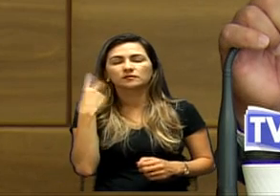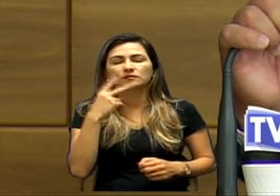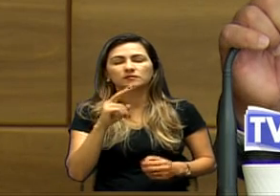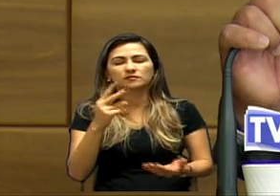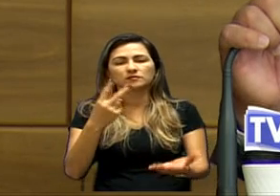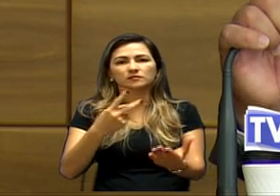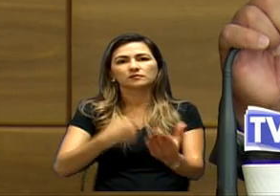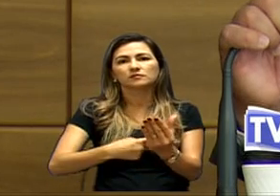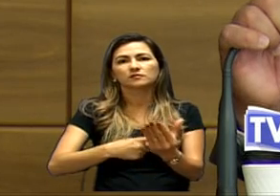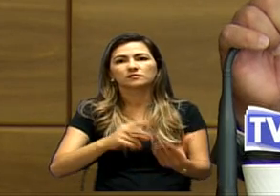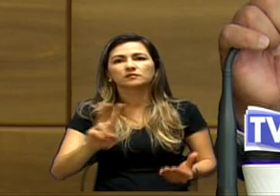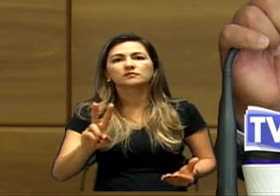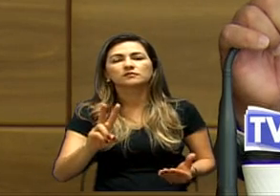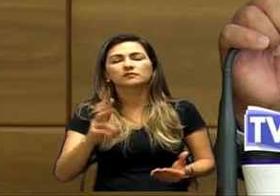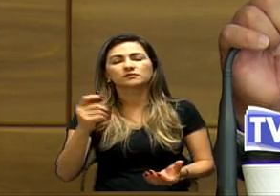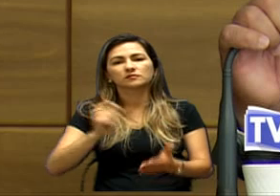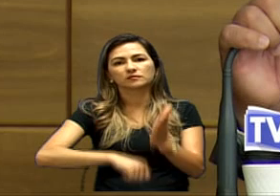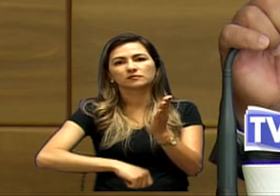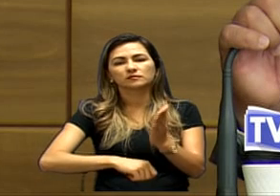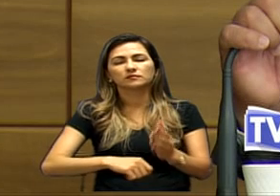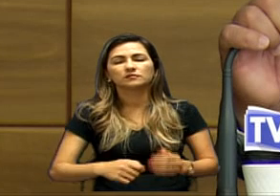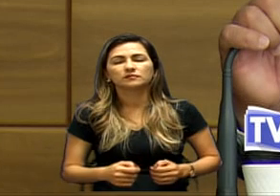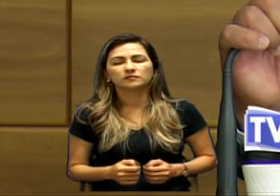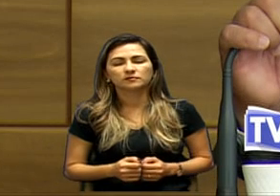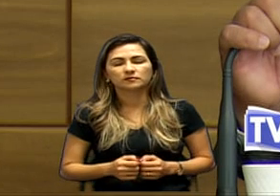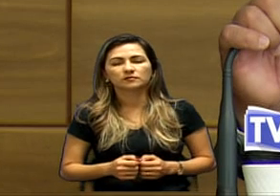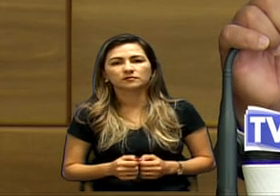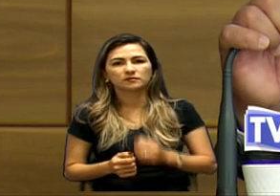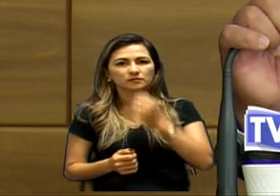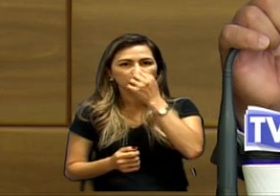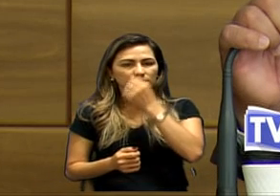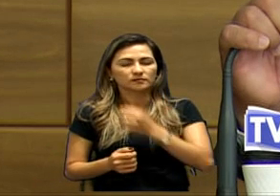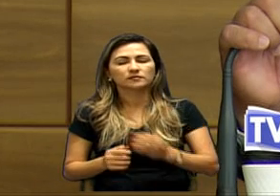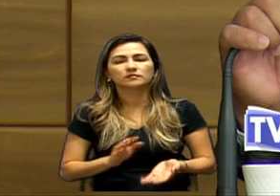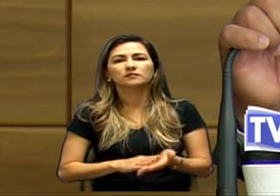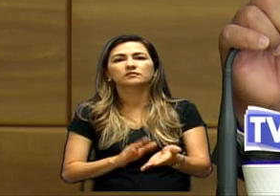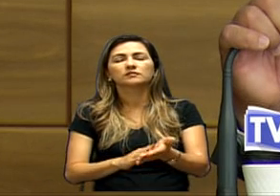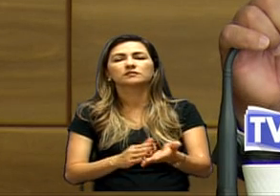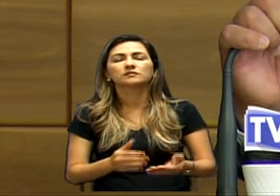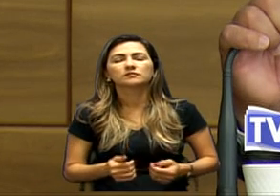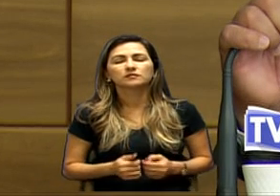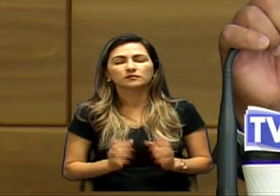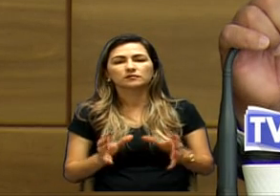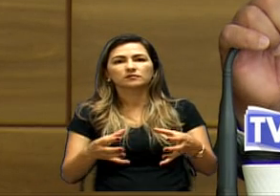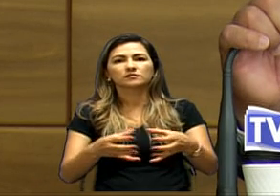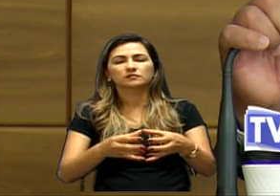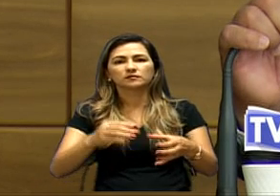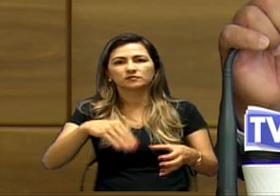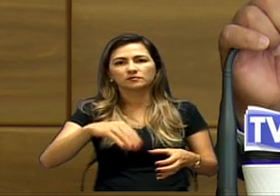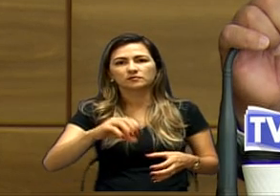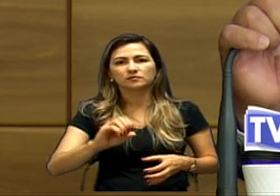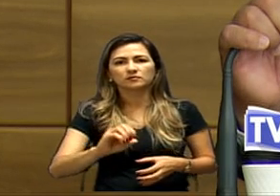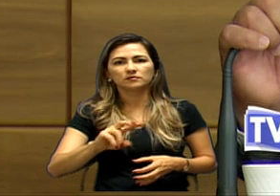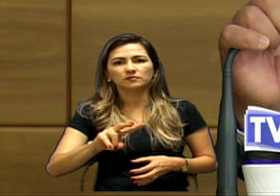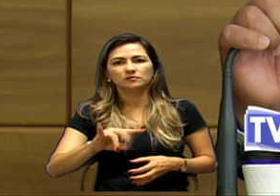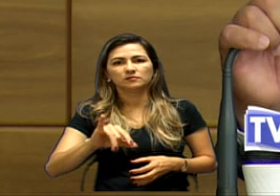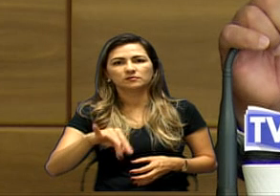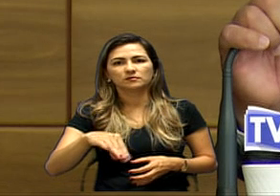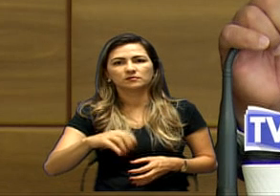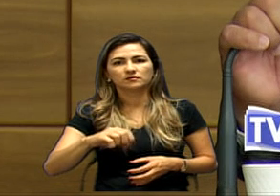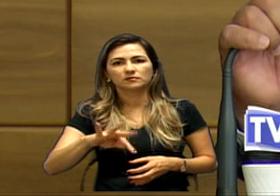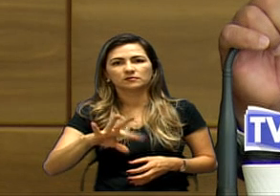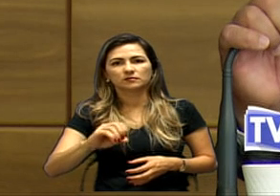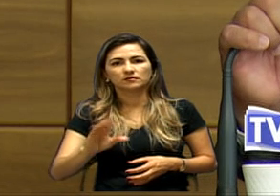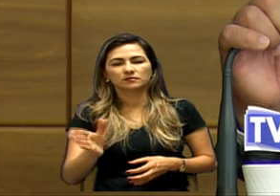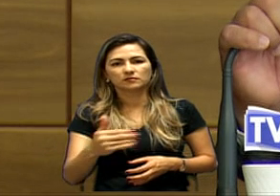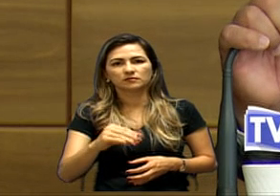Cachorrão. Votos de congratulações em homenagem ao evento cultural Movimento de Artes Ricardo Rio, comemorado no dia